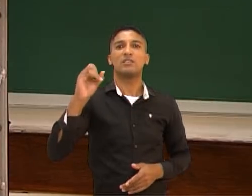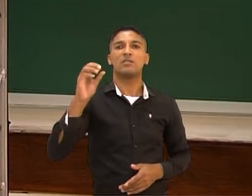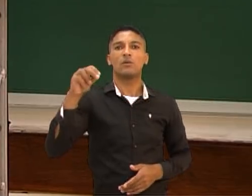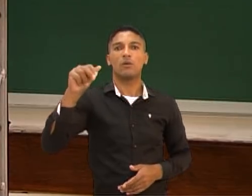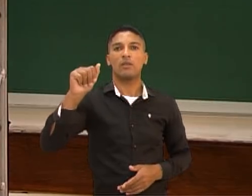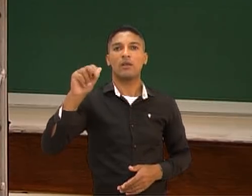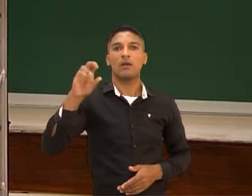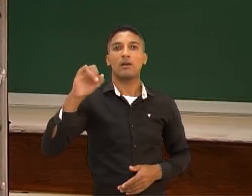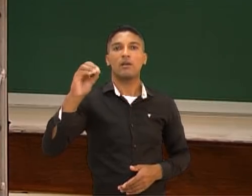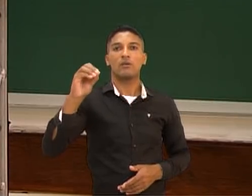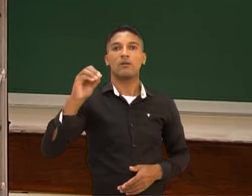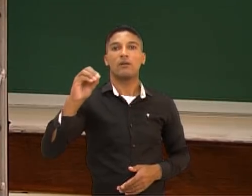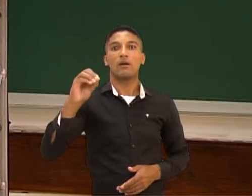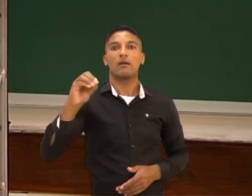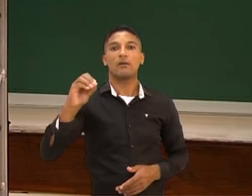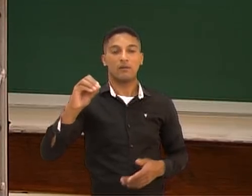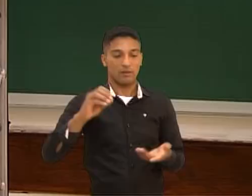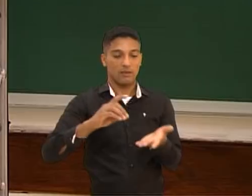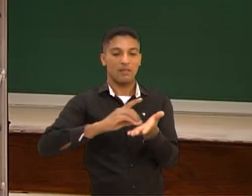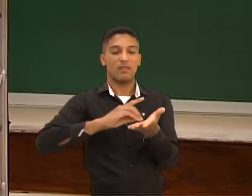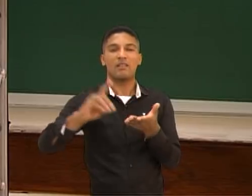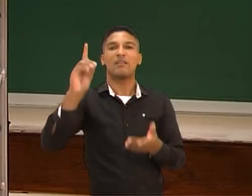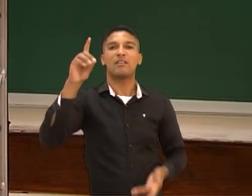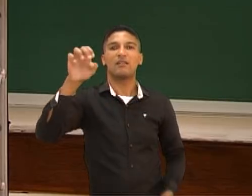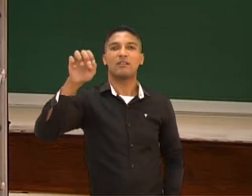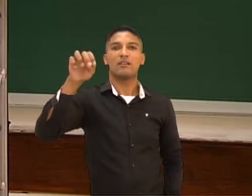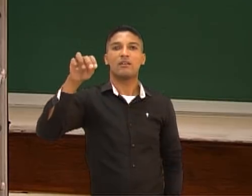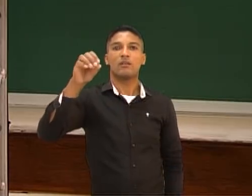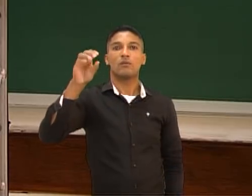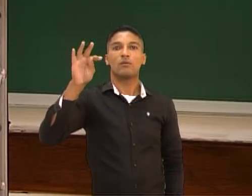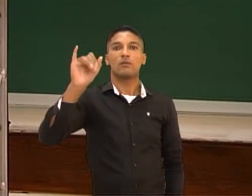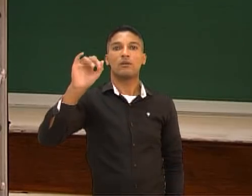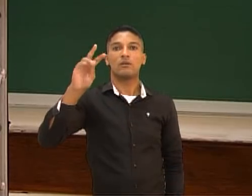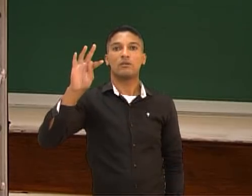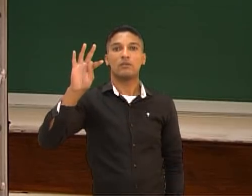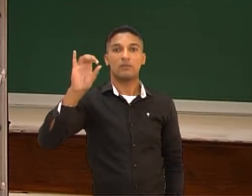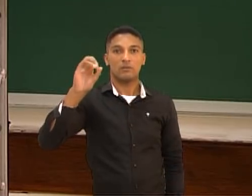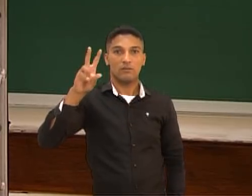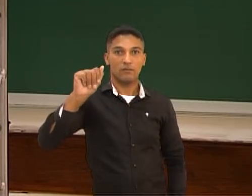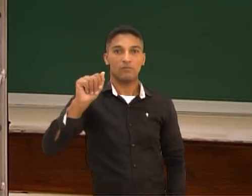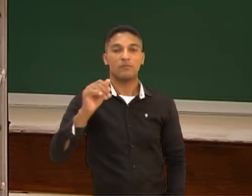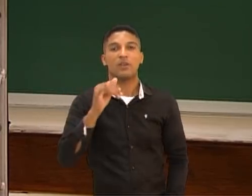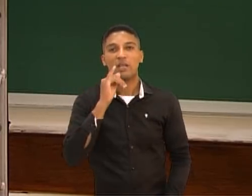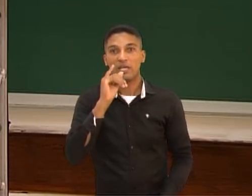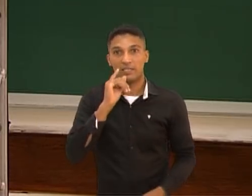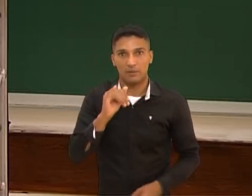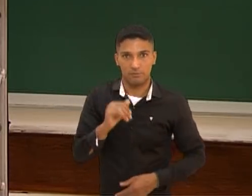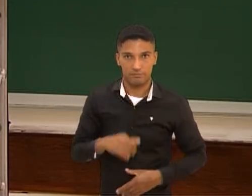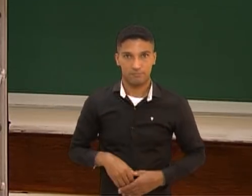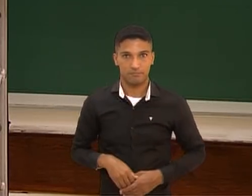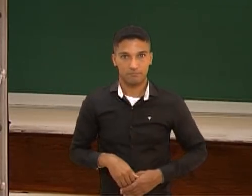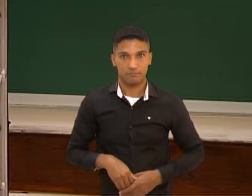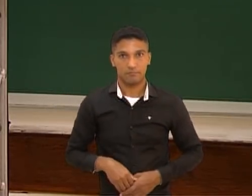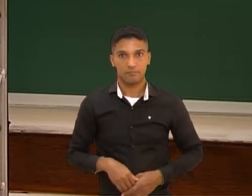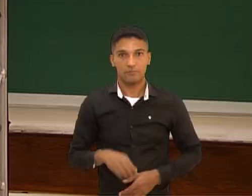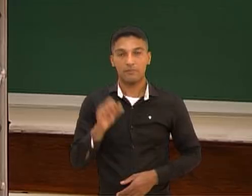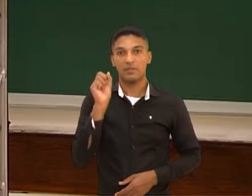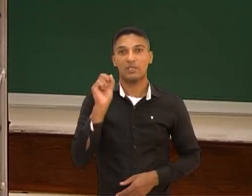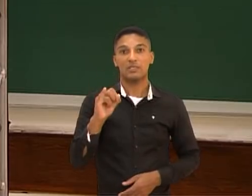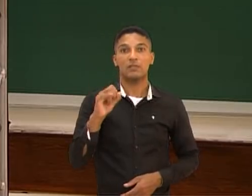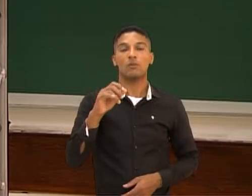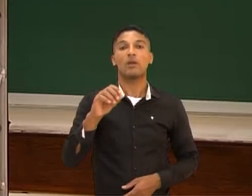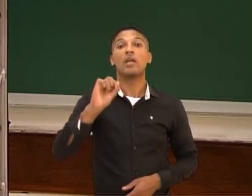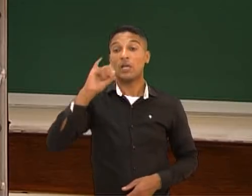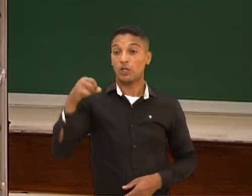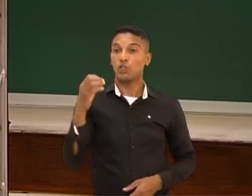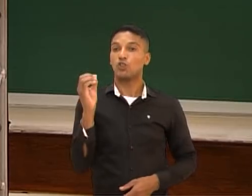informativo, é necessário que essa linguagem seja denotativa, né? Então, se eu digo que o João tropeçou na pedra que havia no meio do caminho e se